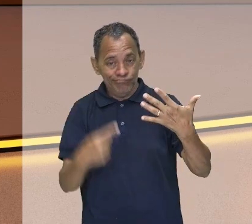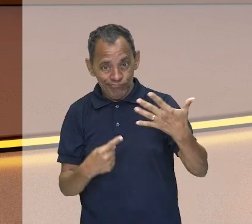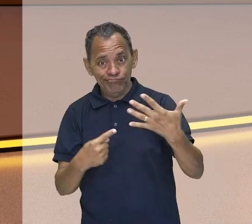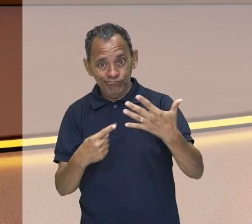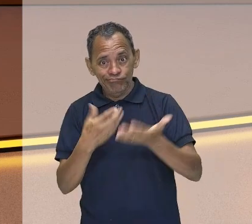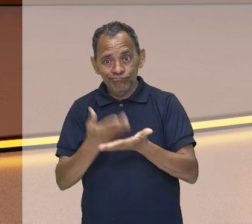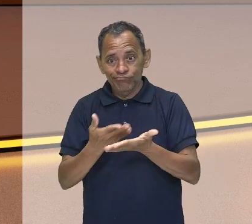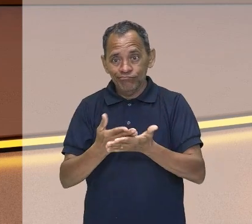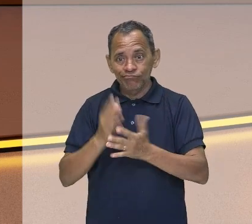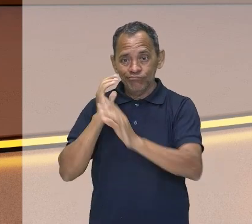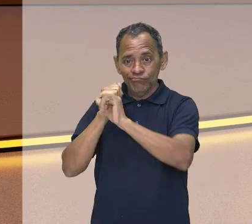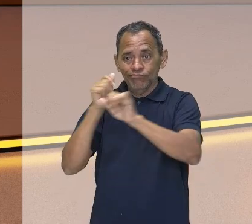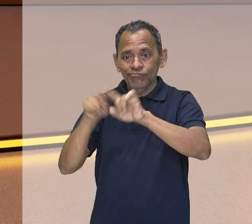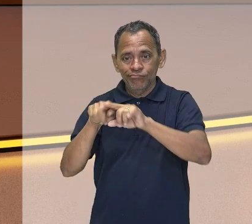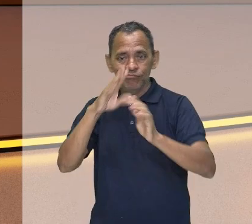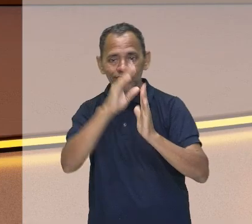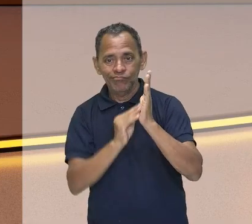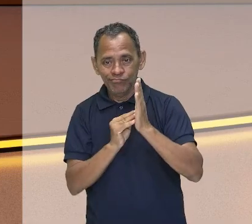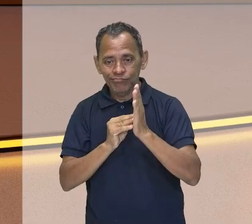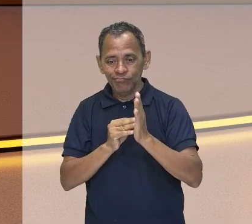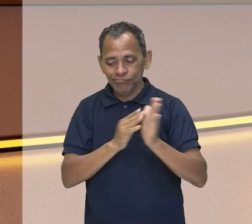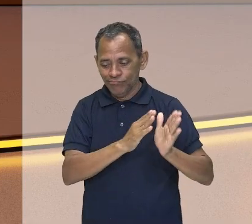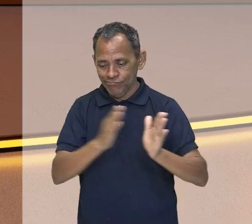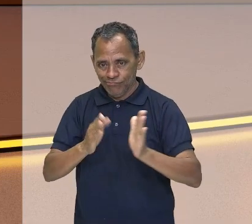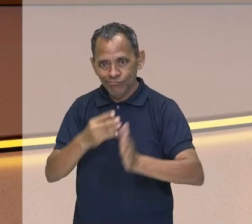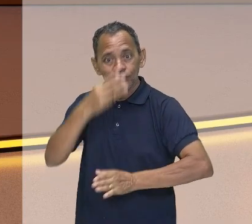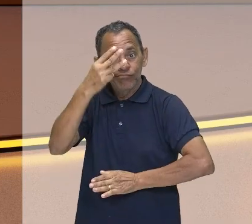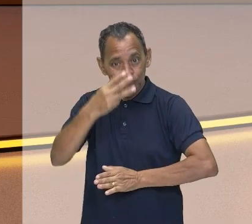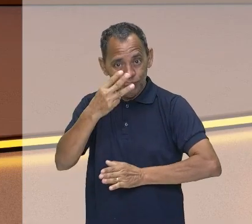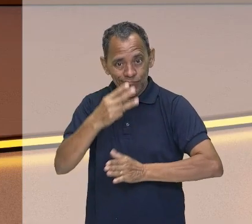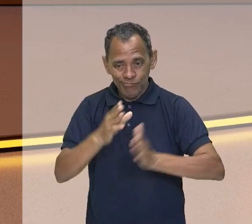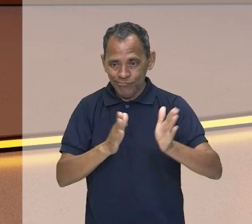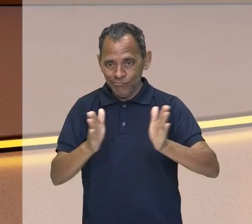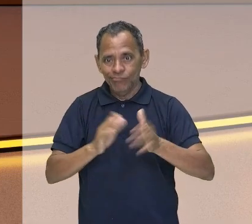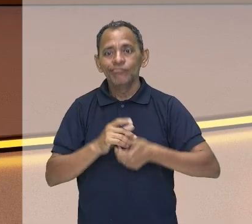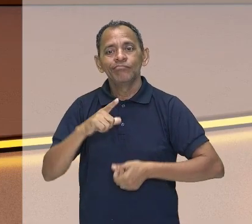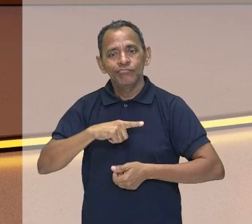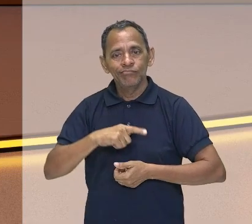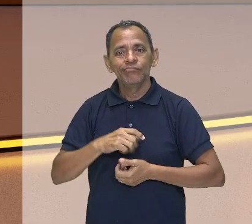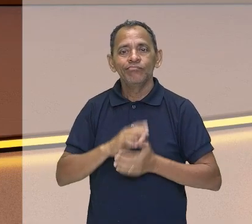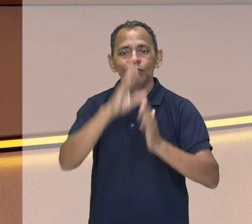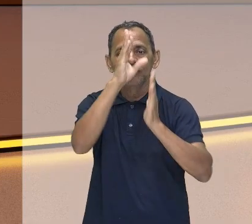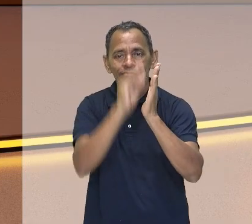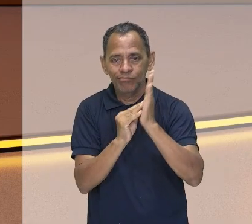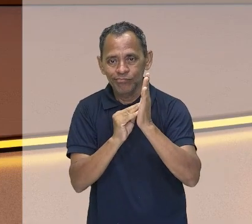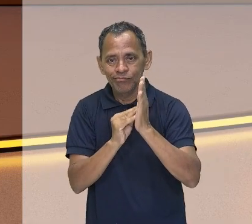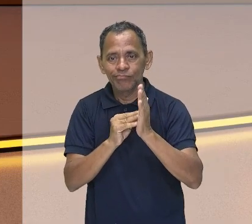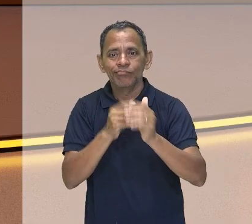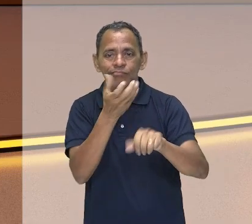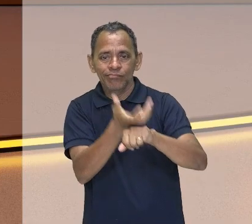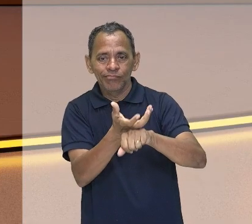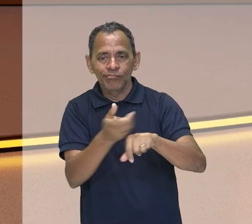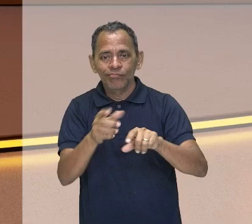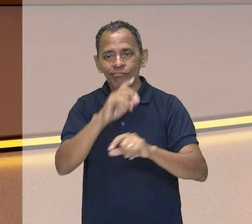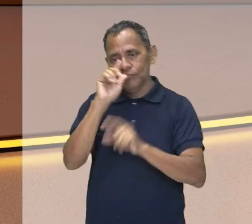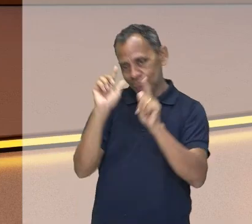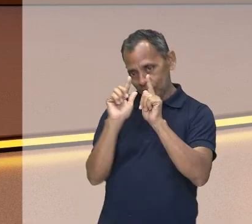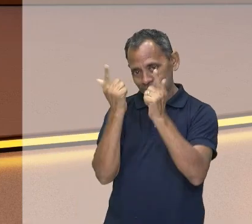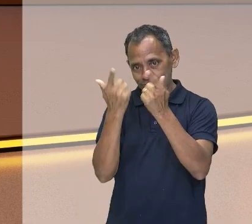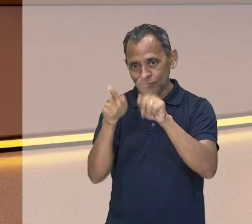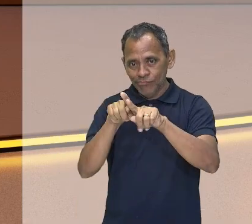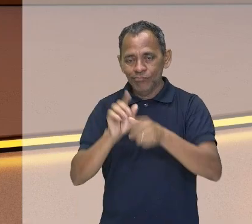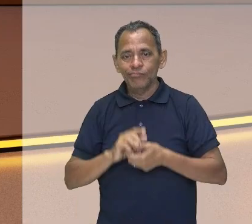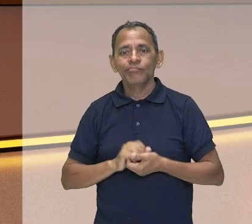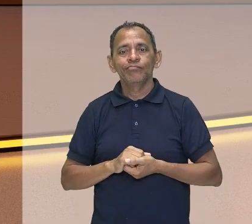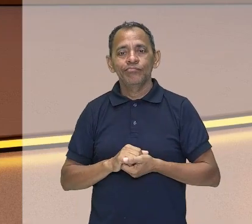abarcar conteúdos das 3 unidades que nós tivemos aqui do componente de Geografia, certo? Outro ponto importante é que todos